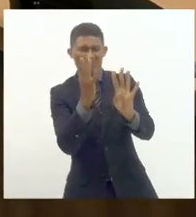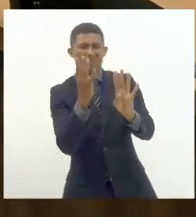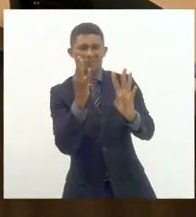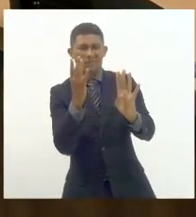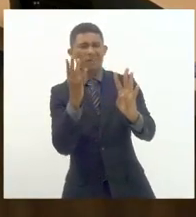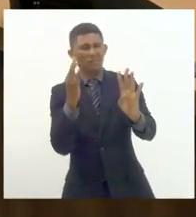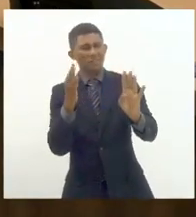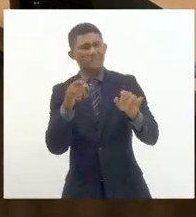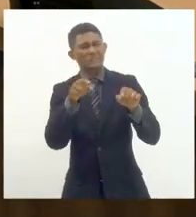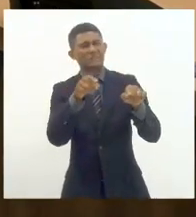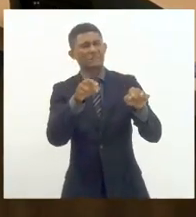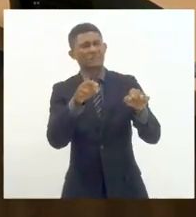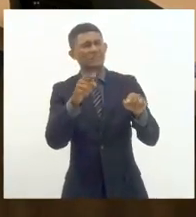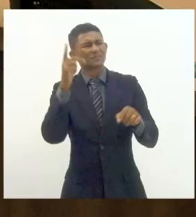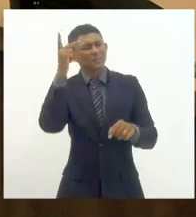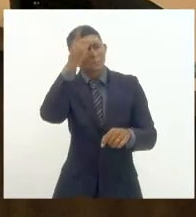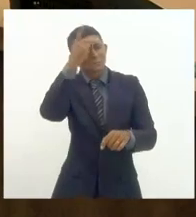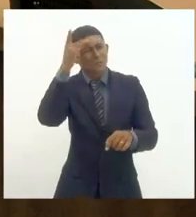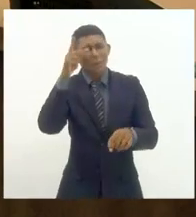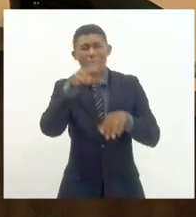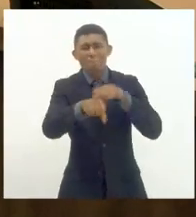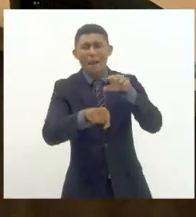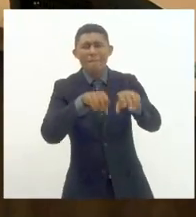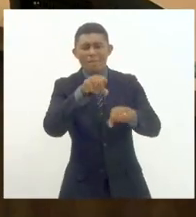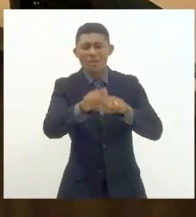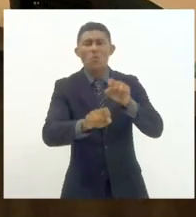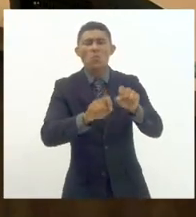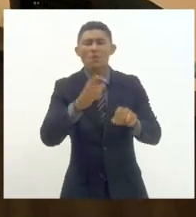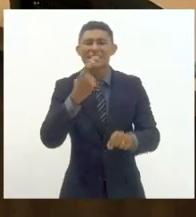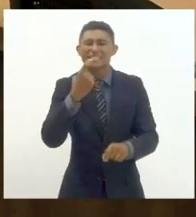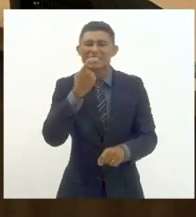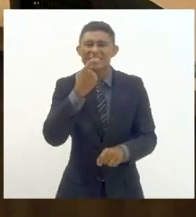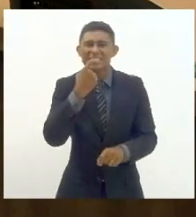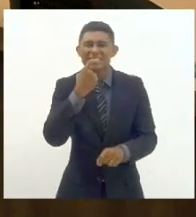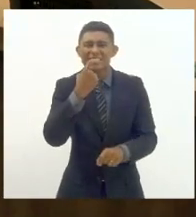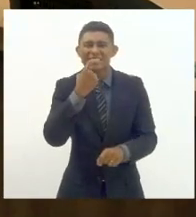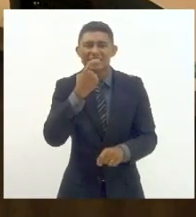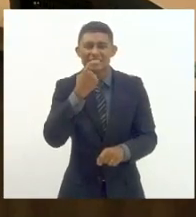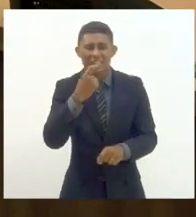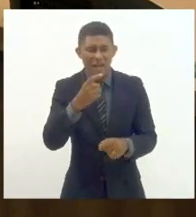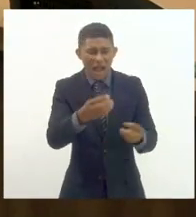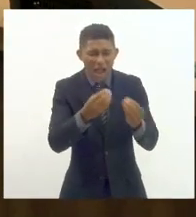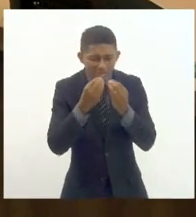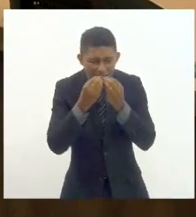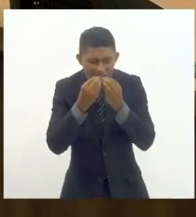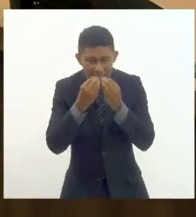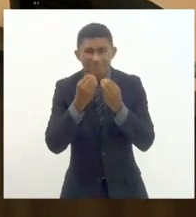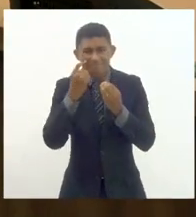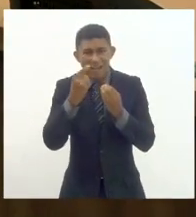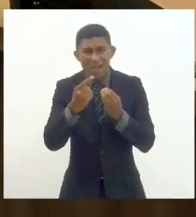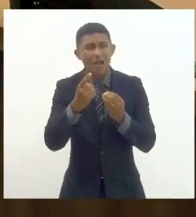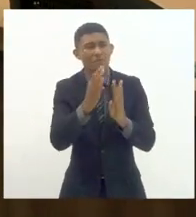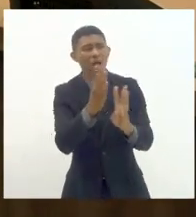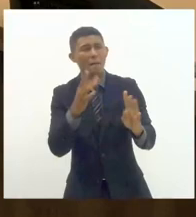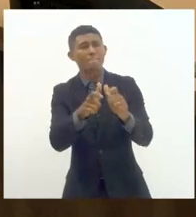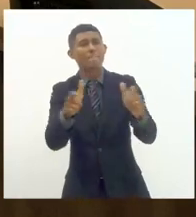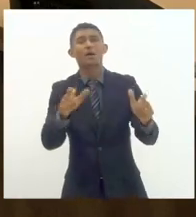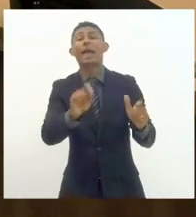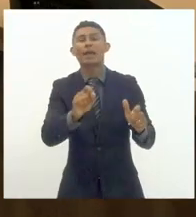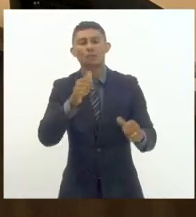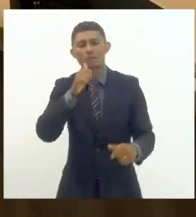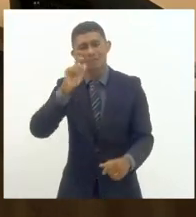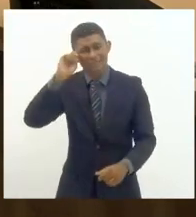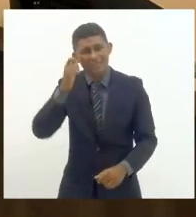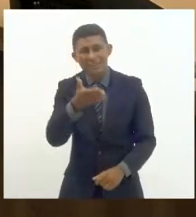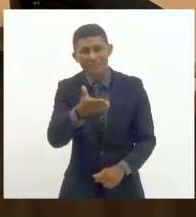tem pessoas catando ossos para roer, a maioria é de mulheres pretas. Quando a gente olha, senhor presidente,